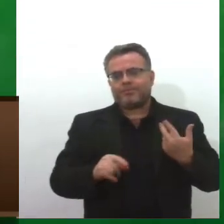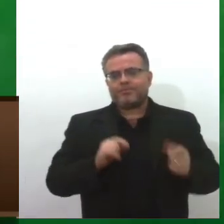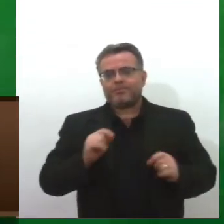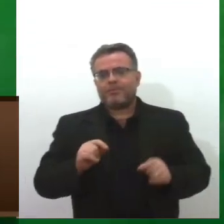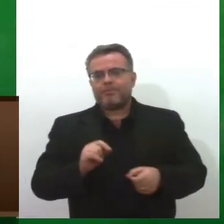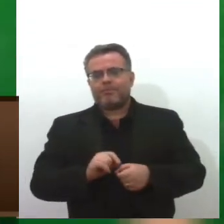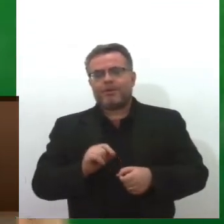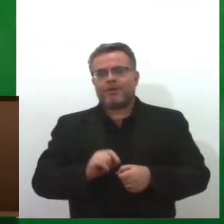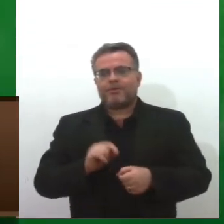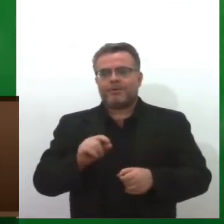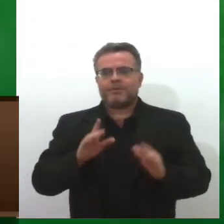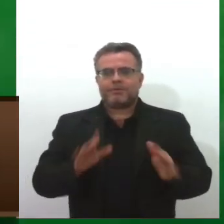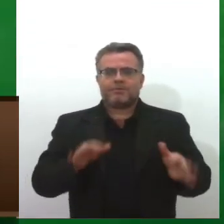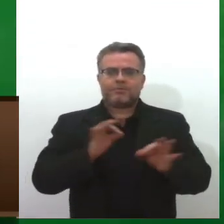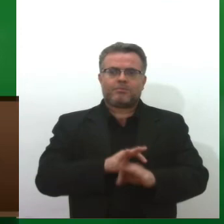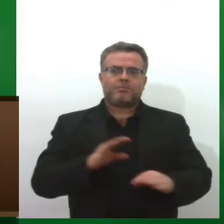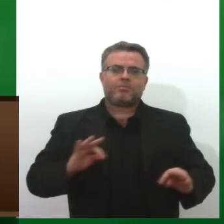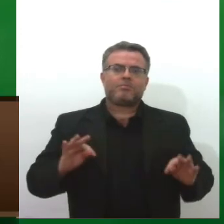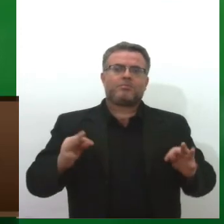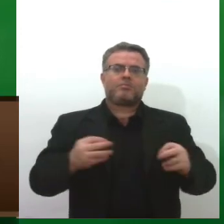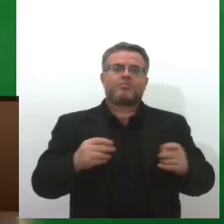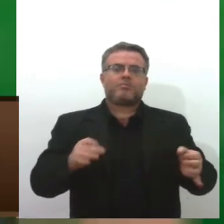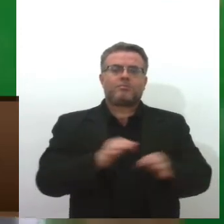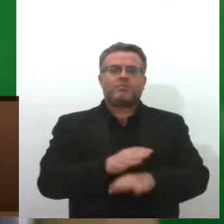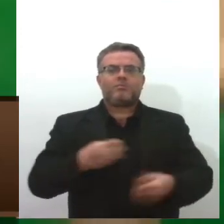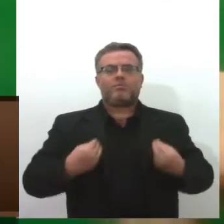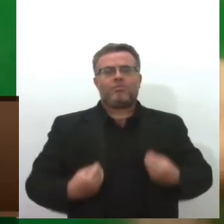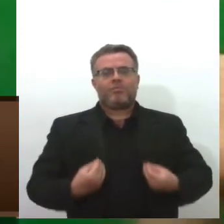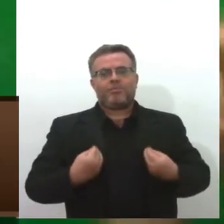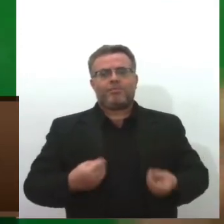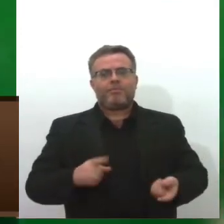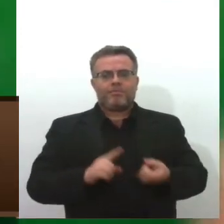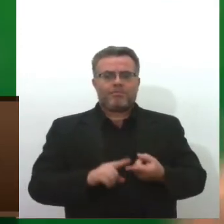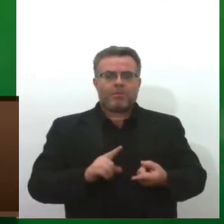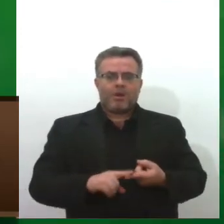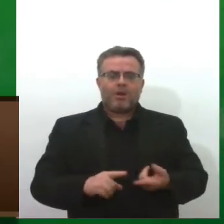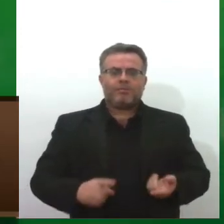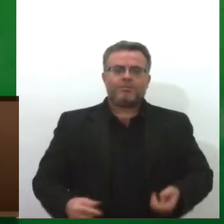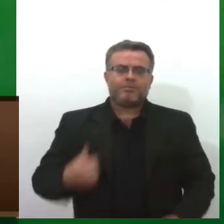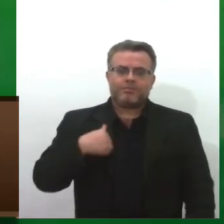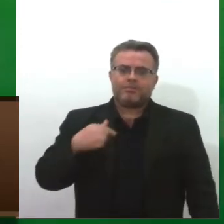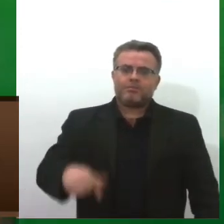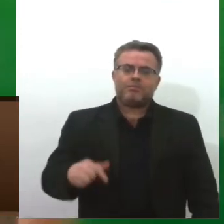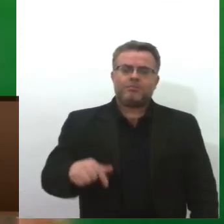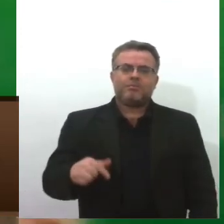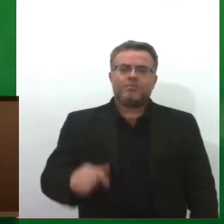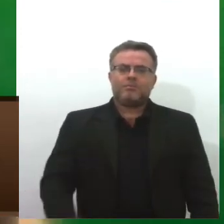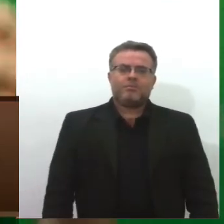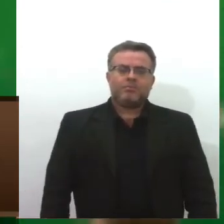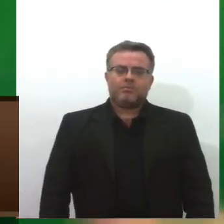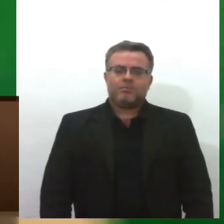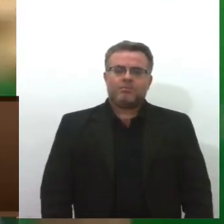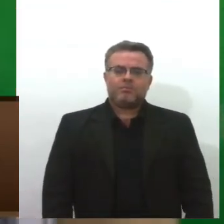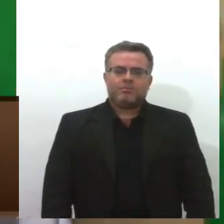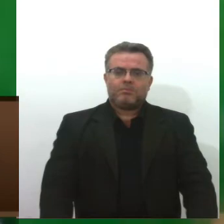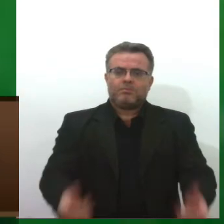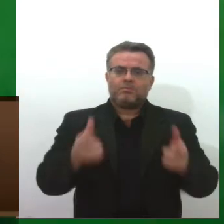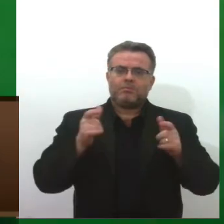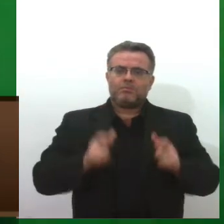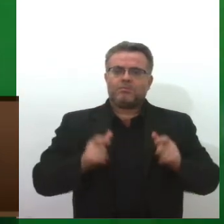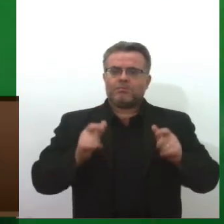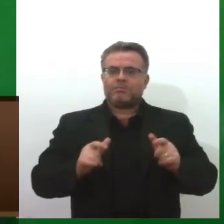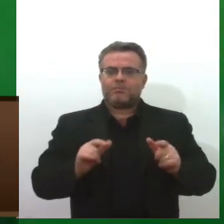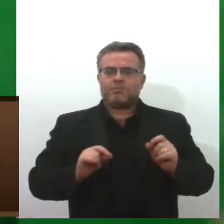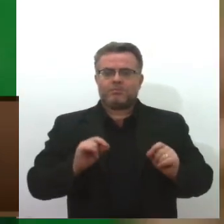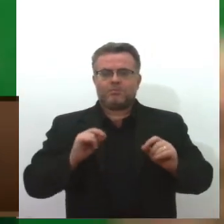realizando o evento, mas também quem está participando do evento. Eu estou aqui no CEALBA, dentro de um evento, de uma feira ao